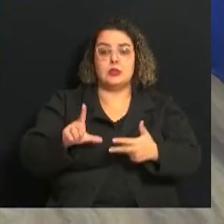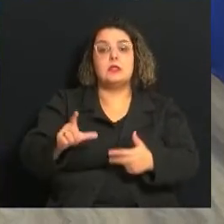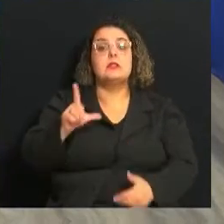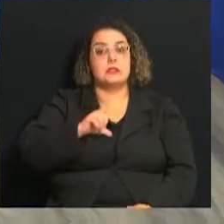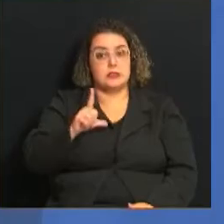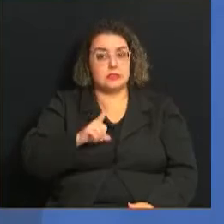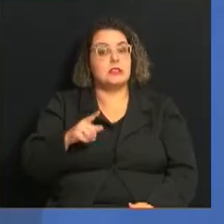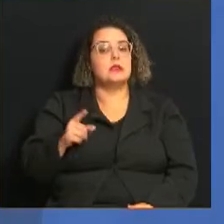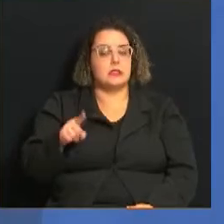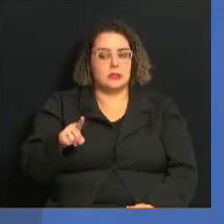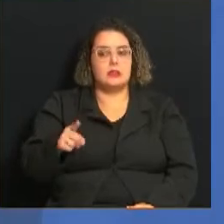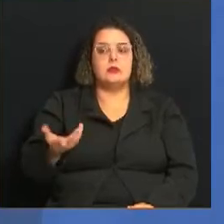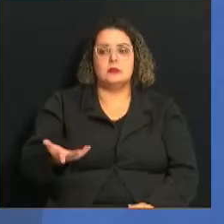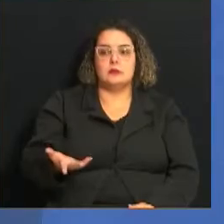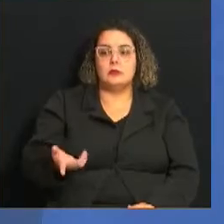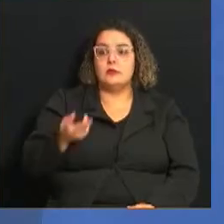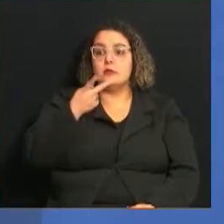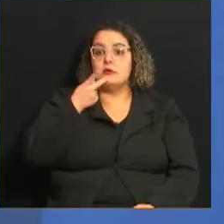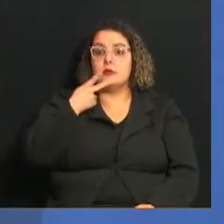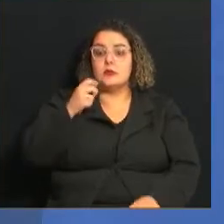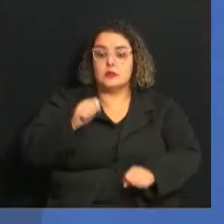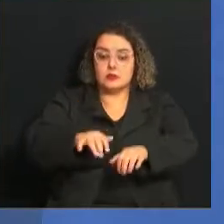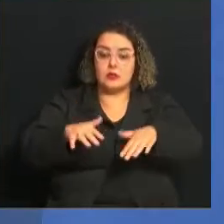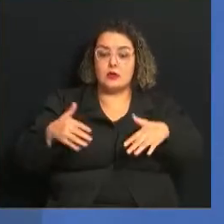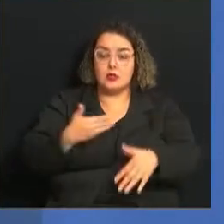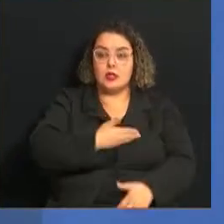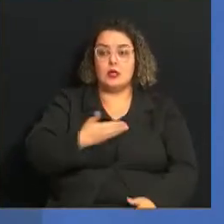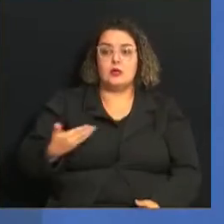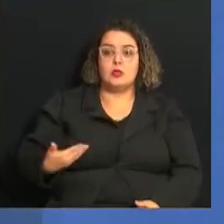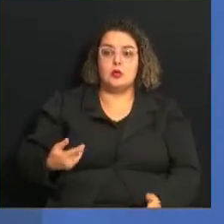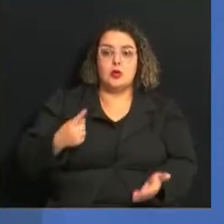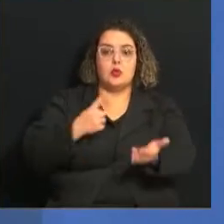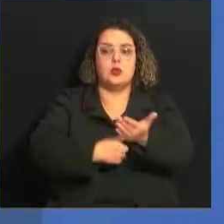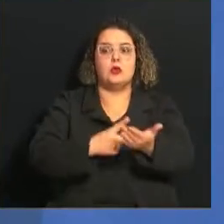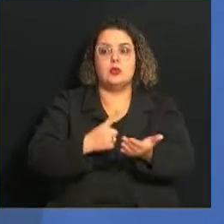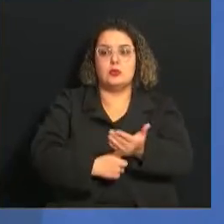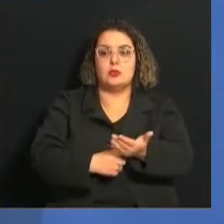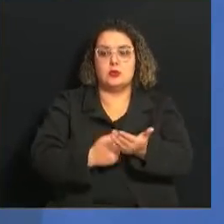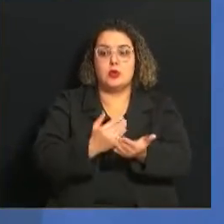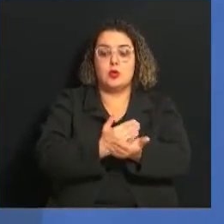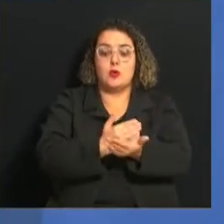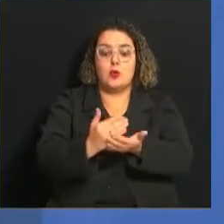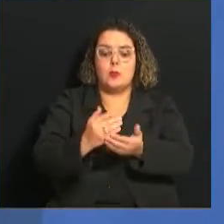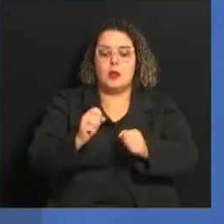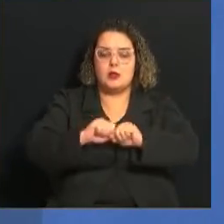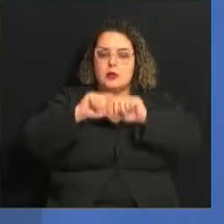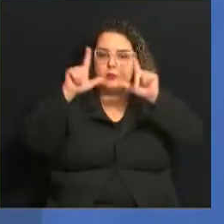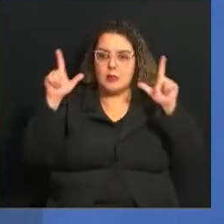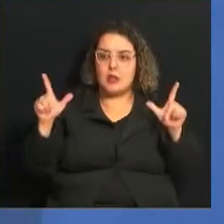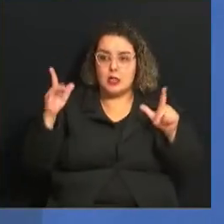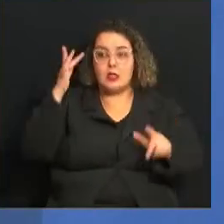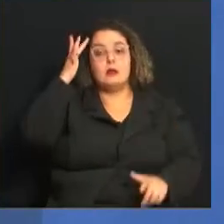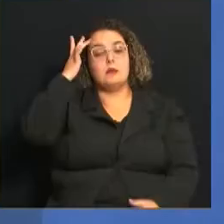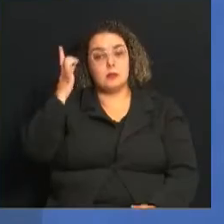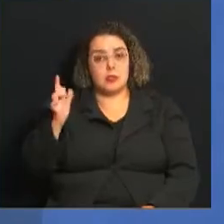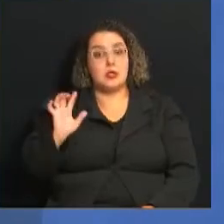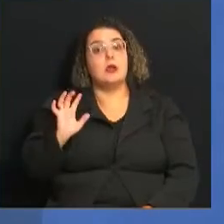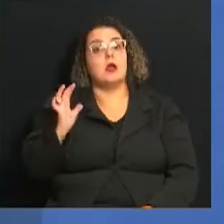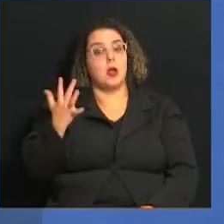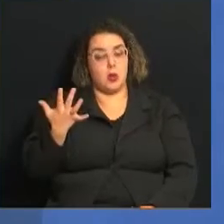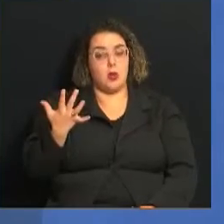gente começa falando de audiências públicas que estão agendadas logo no início da manhã. E amanhã acontece